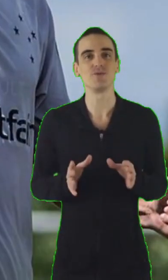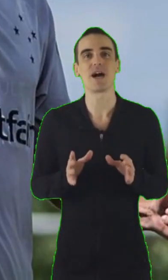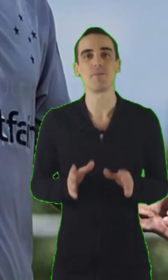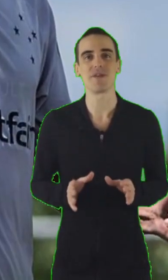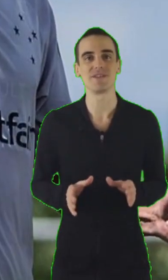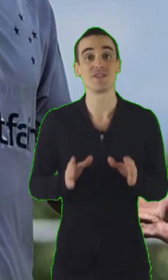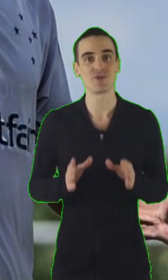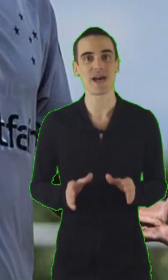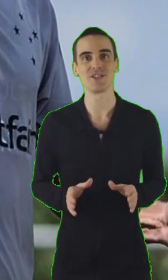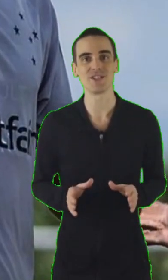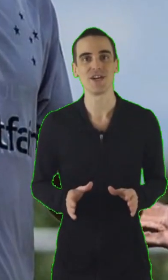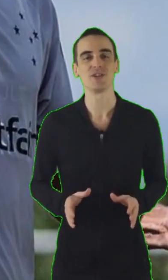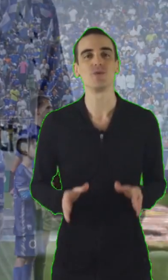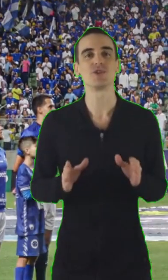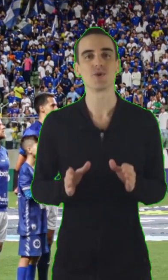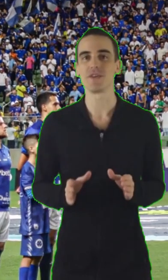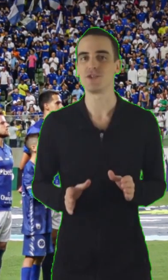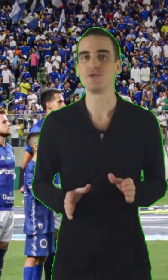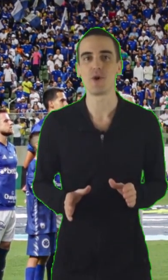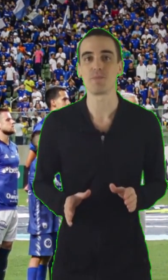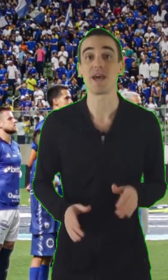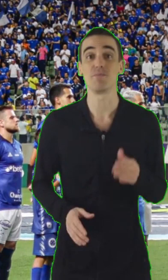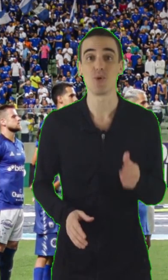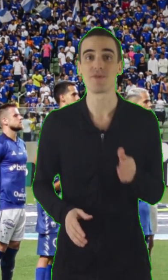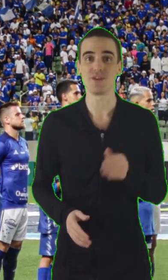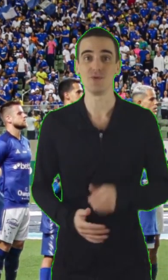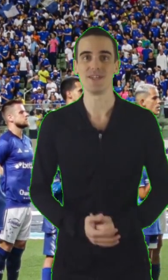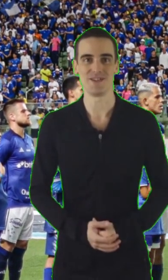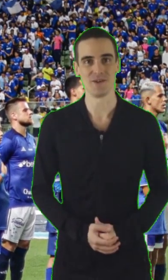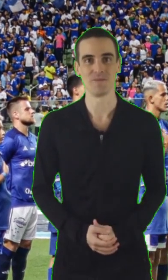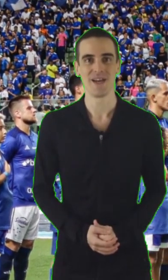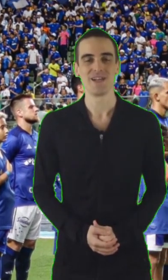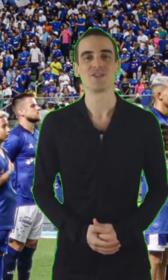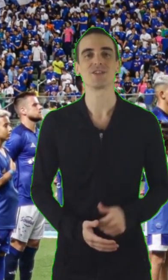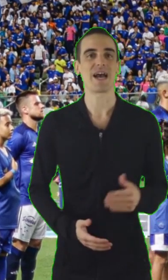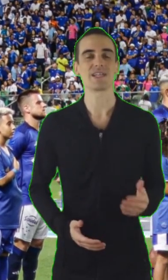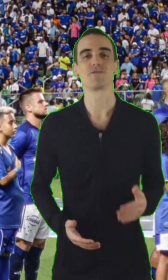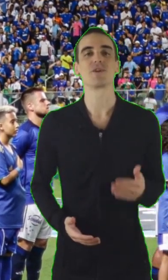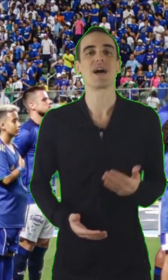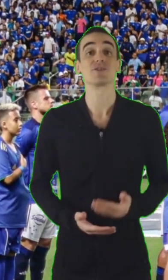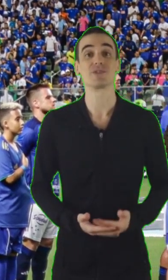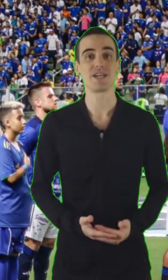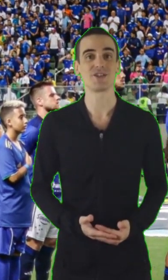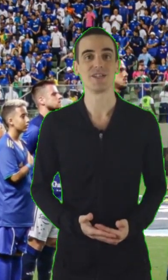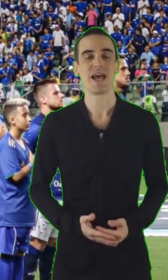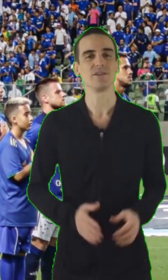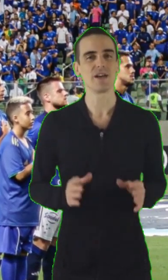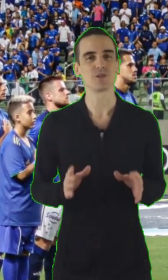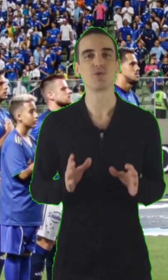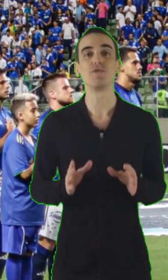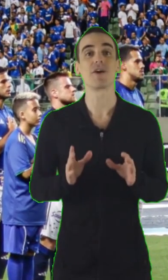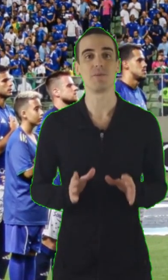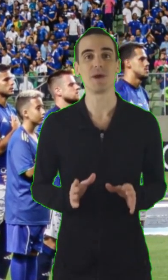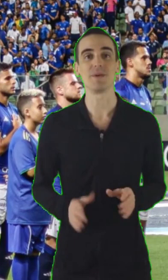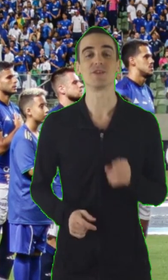empréstimo mas ainda não foi relacionado para não perder as últimas notícias do Cruzeiro em primeira mão é muito importante que você deixe seu like